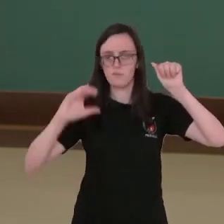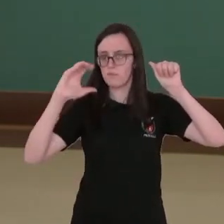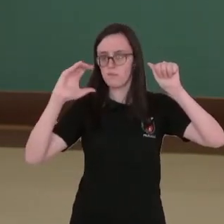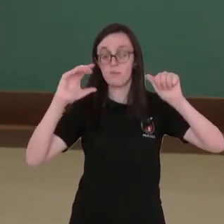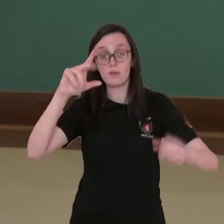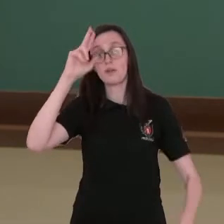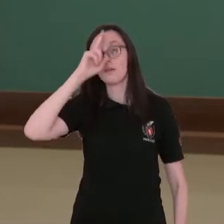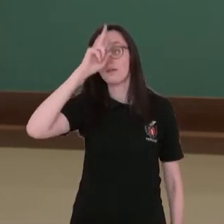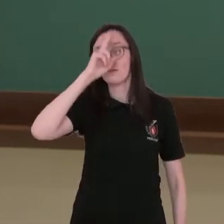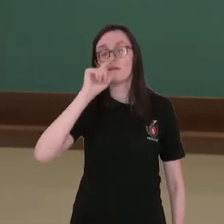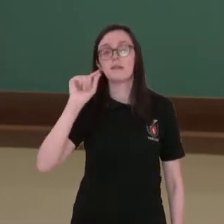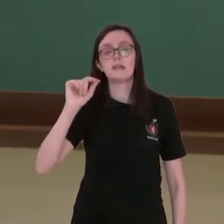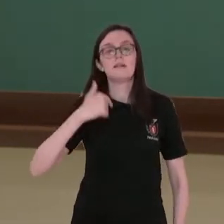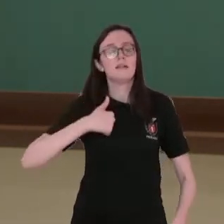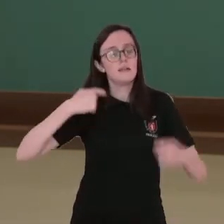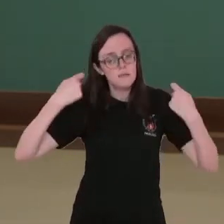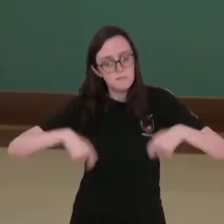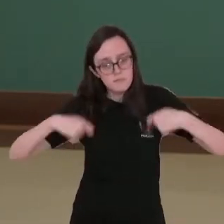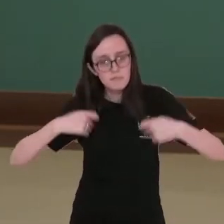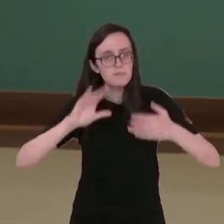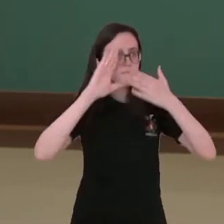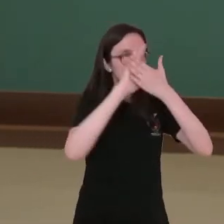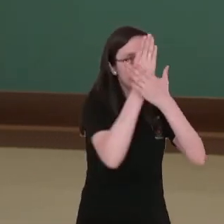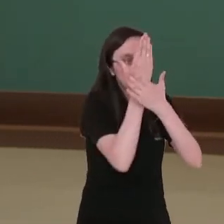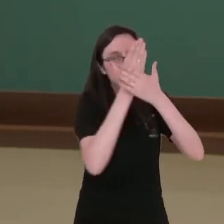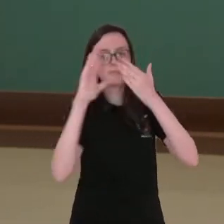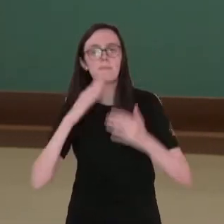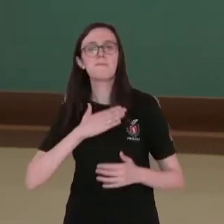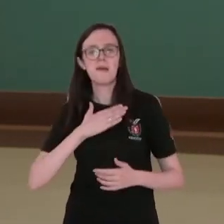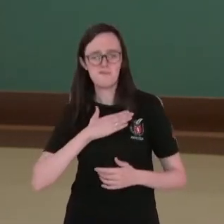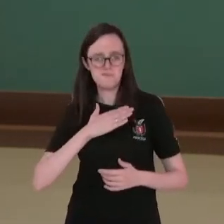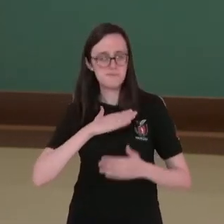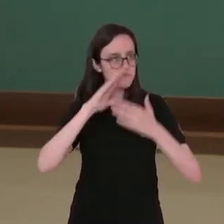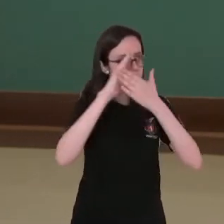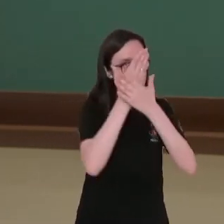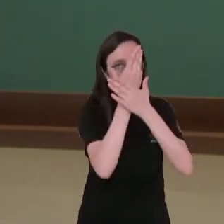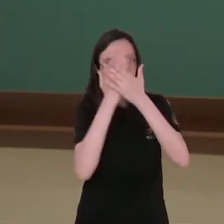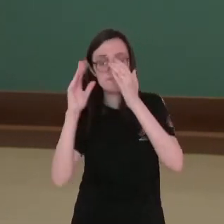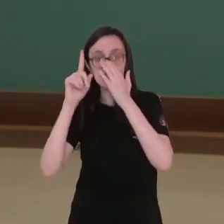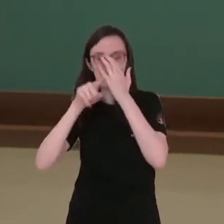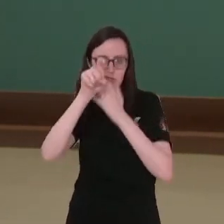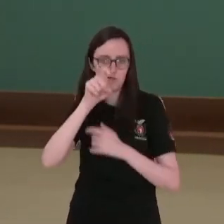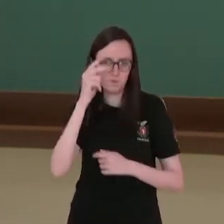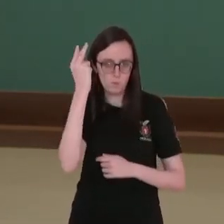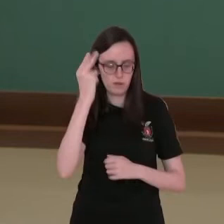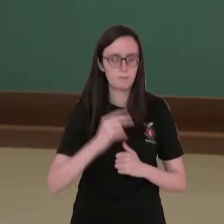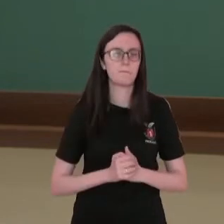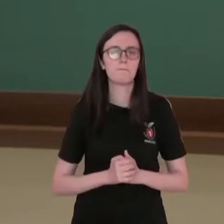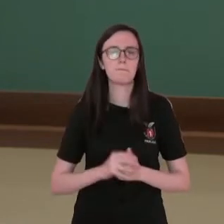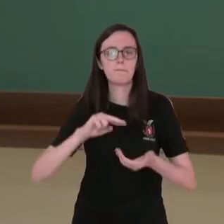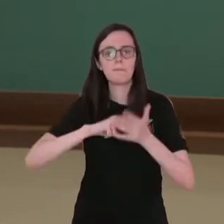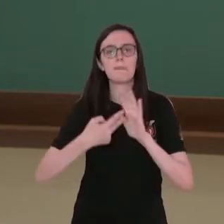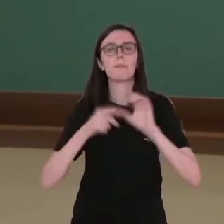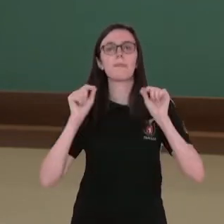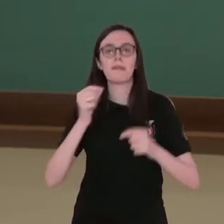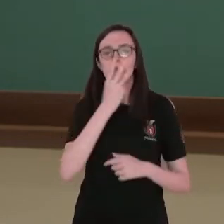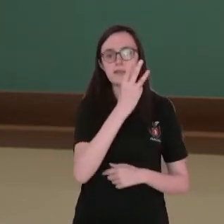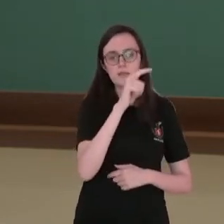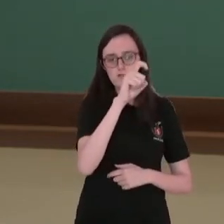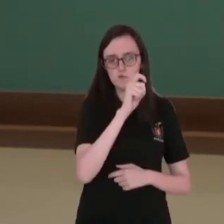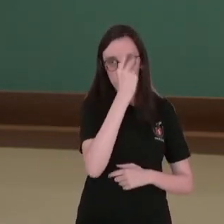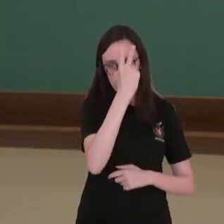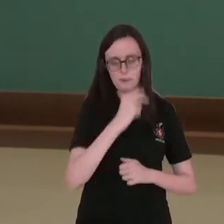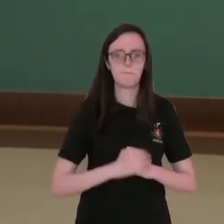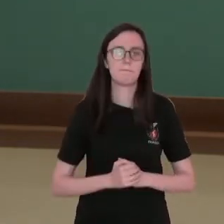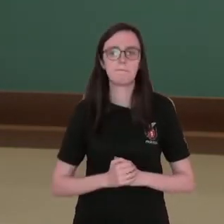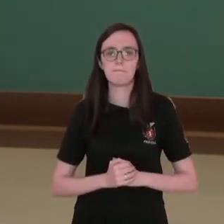lembre que eu tenho que isolar a minha incógnita, que no caso aqui é o meu x², ou seja, 3x².